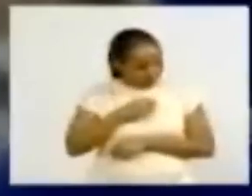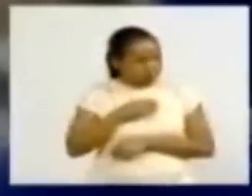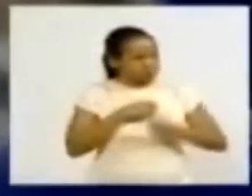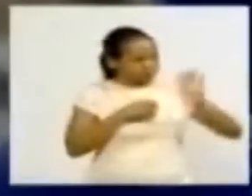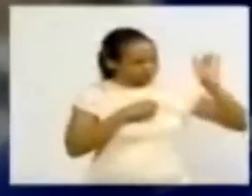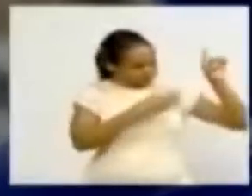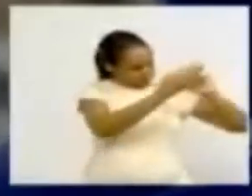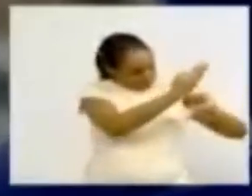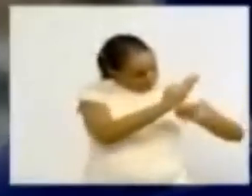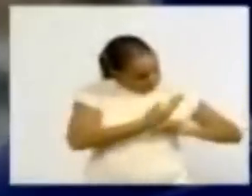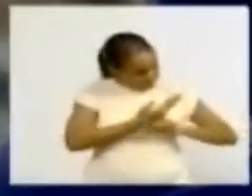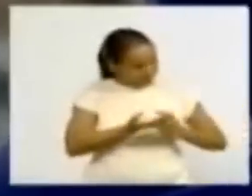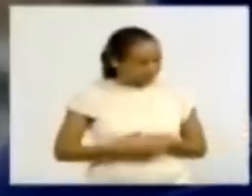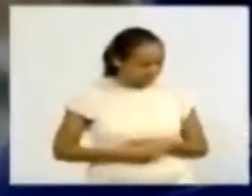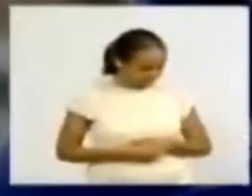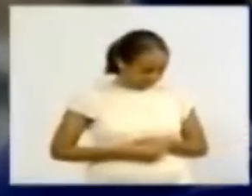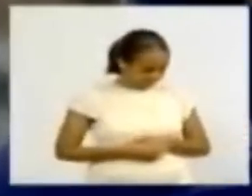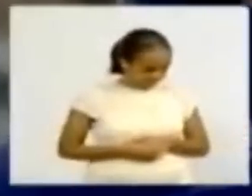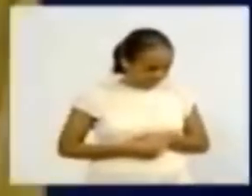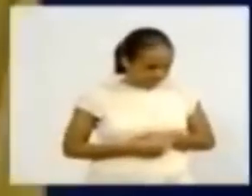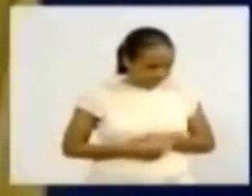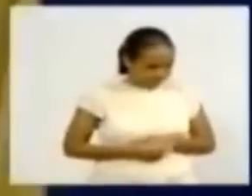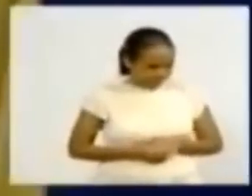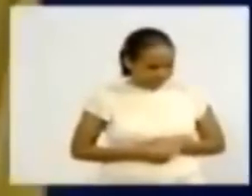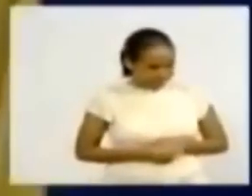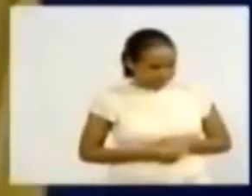para nos ajudar nessas riquezas.